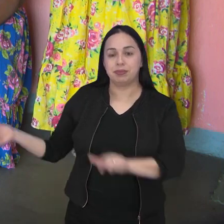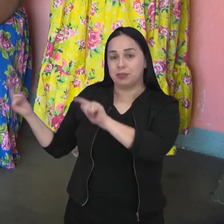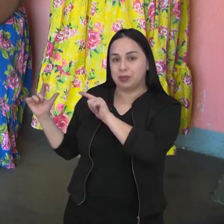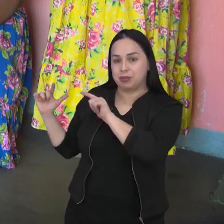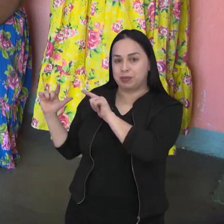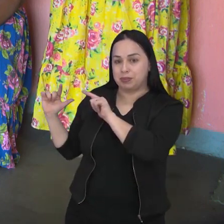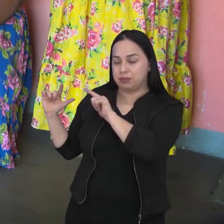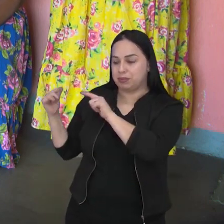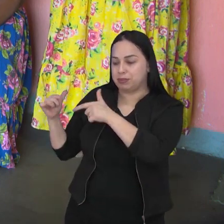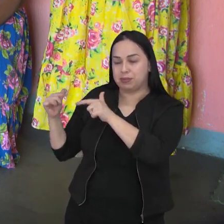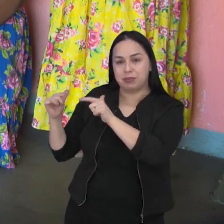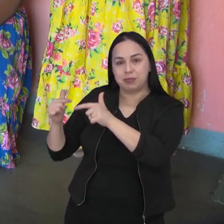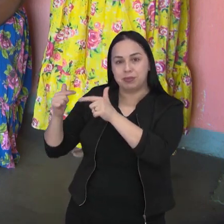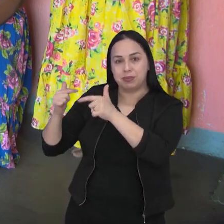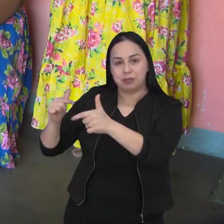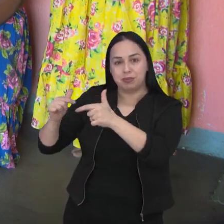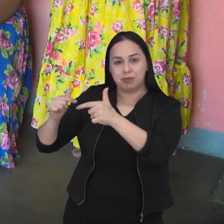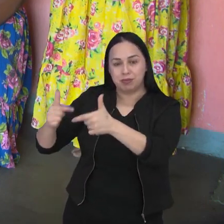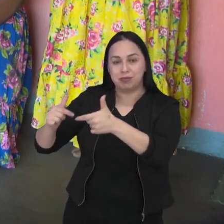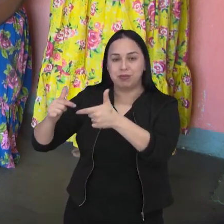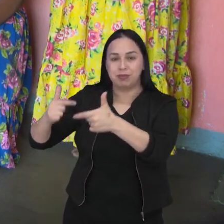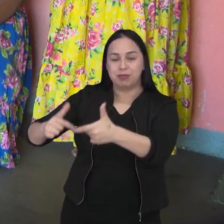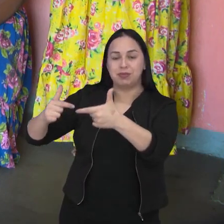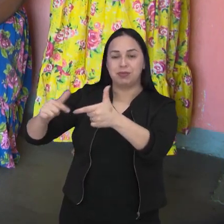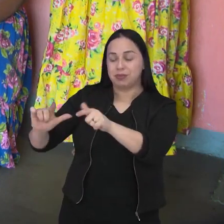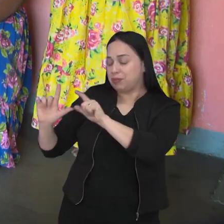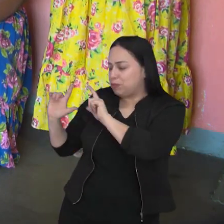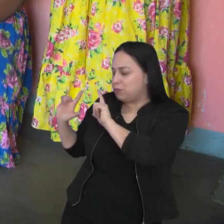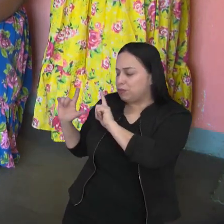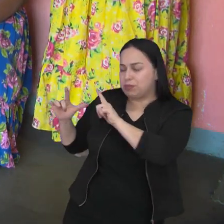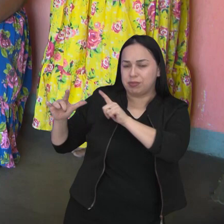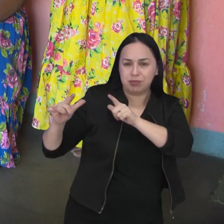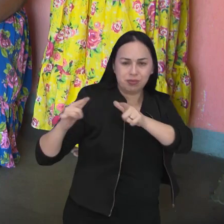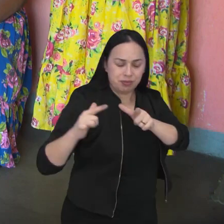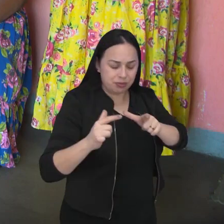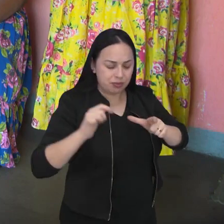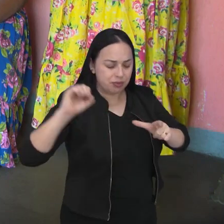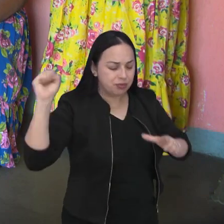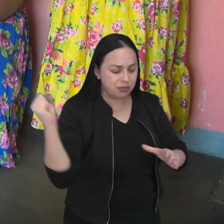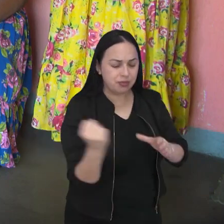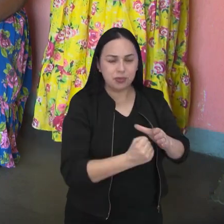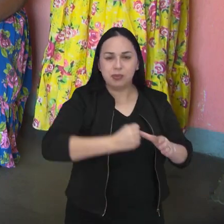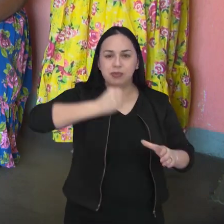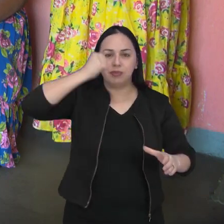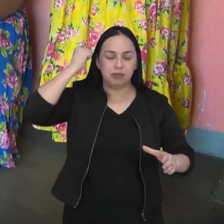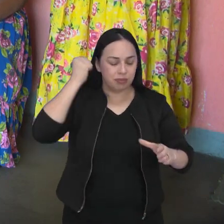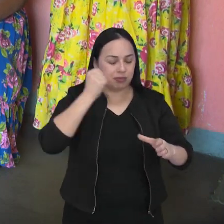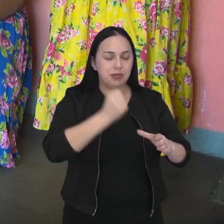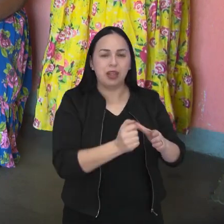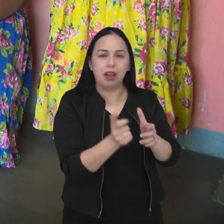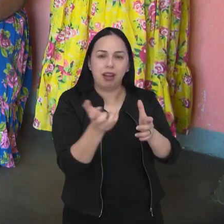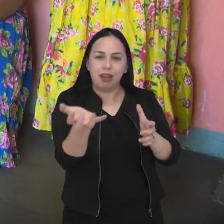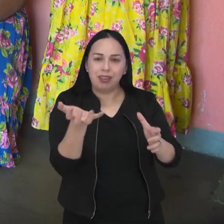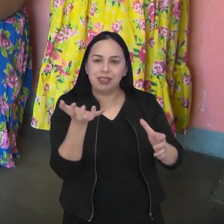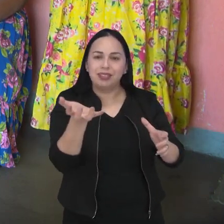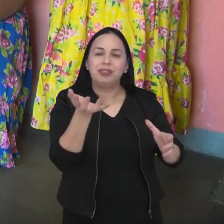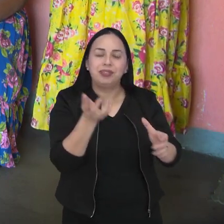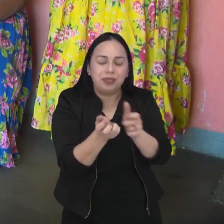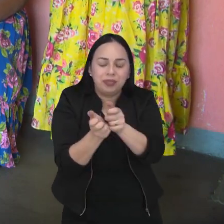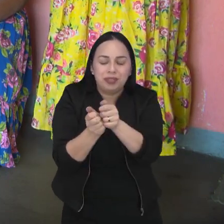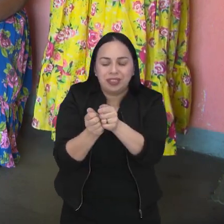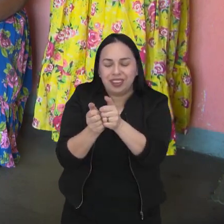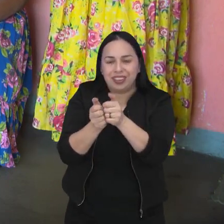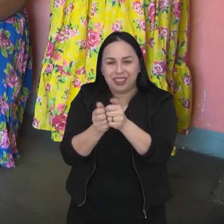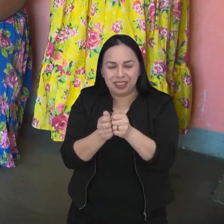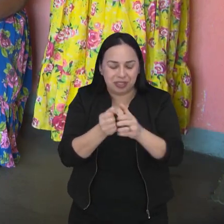Tradicional e a socada no pilão. Tradicional e a socada no pilão. Quem quiser paçoca, oi,